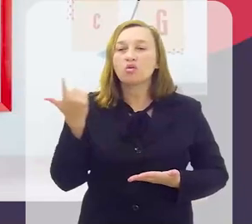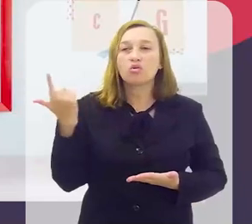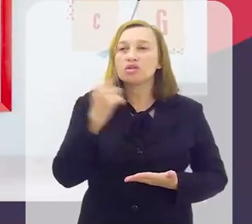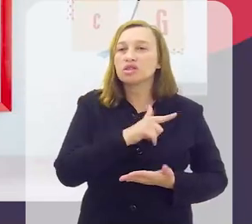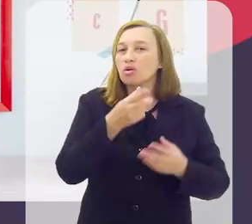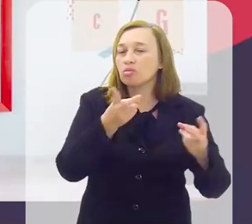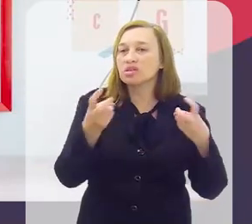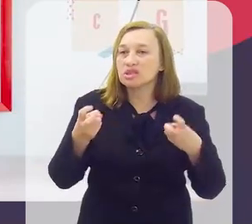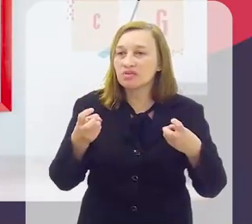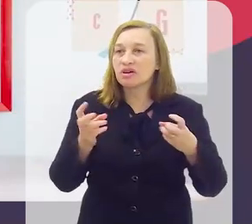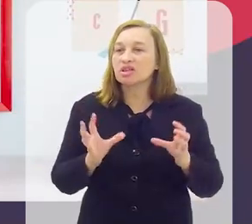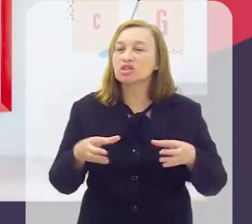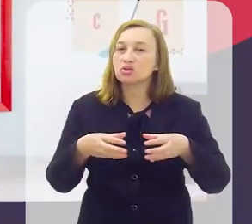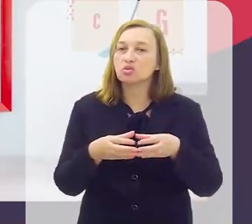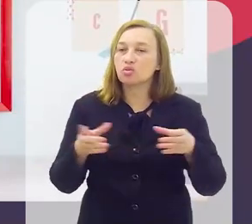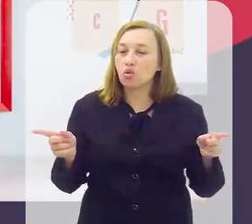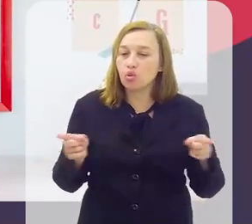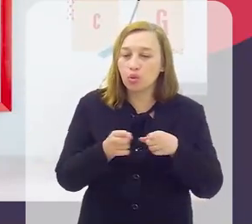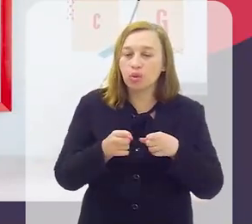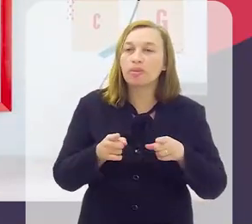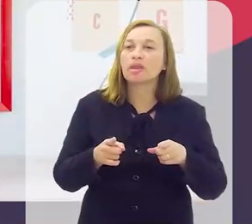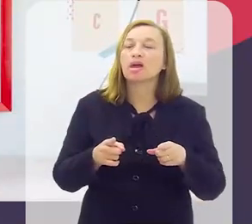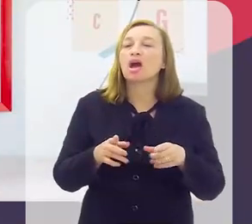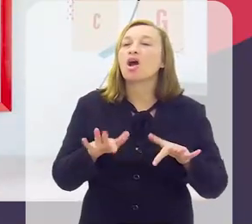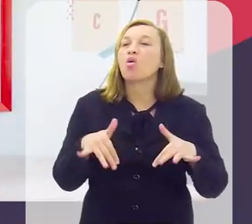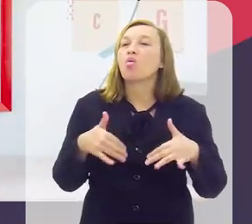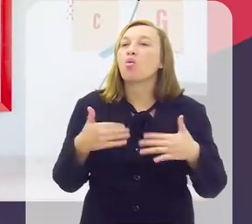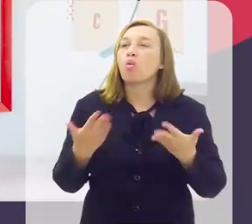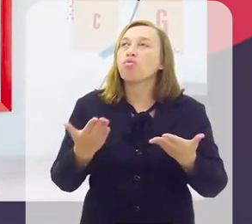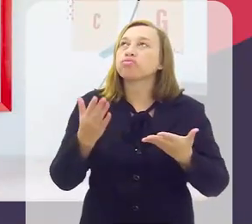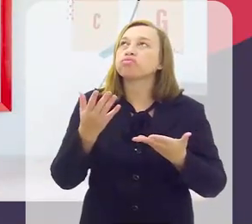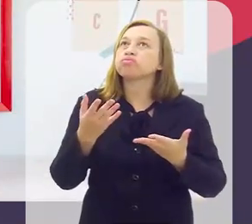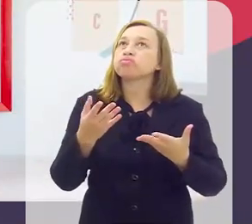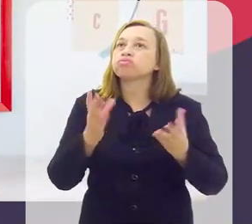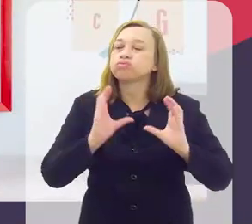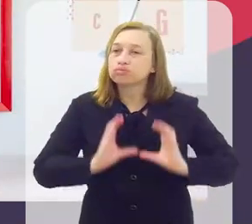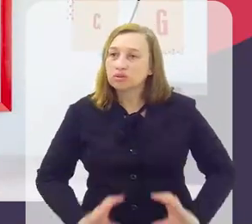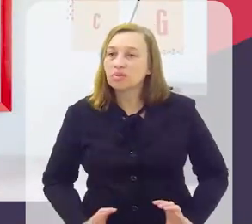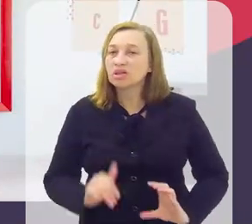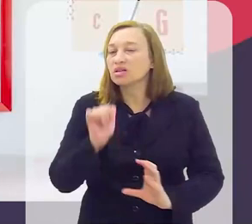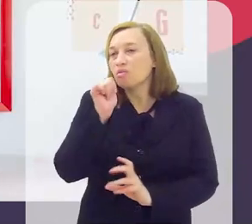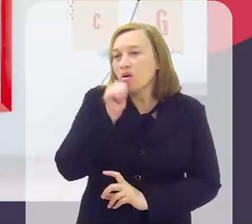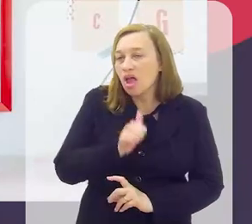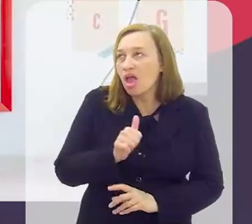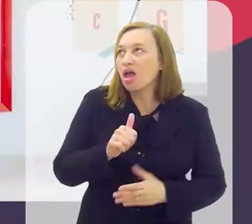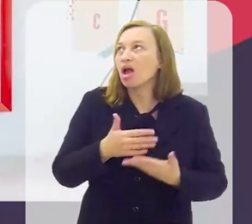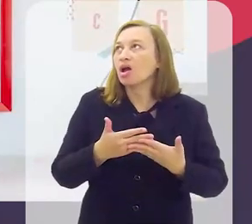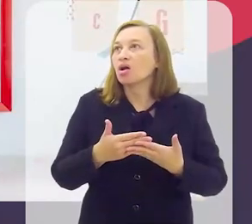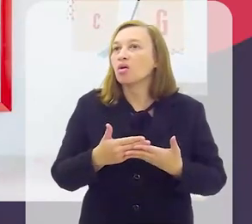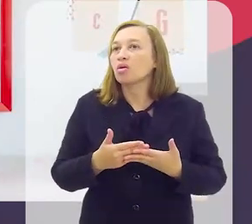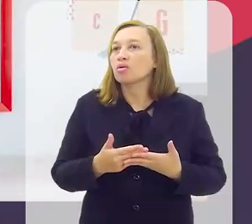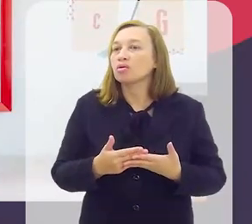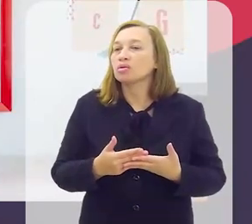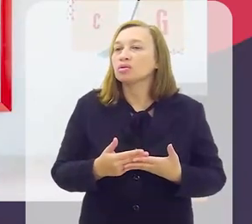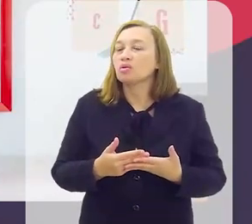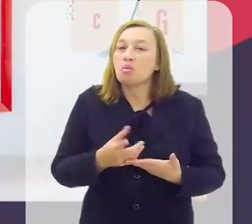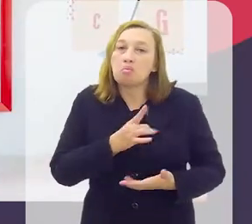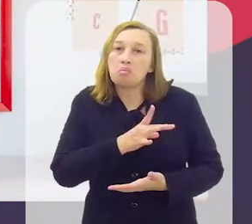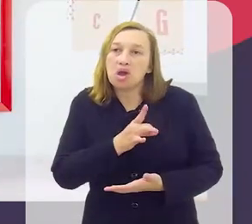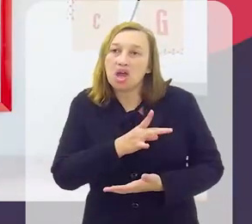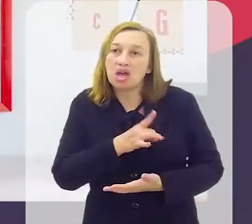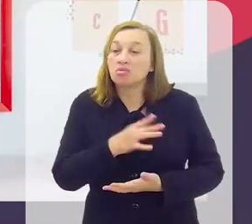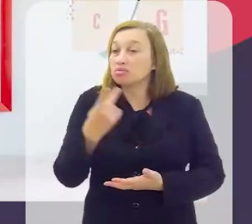você conseguiu identificar nesse pequeno número, né? Qual é o comportamento delas? Qual é os